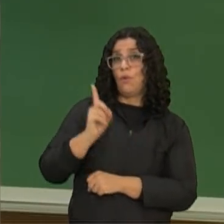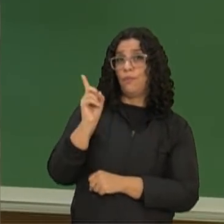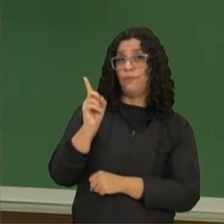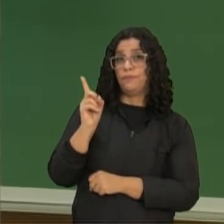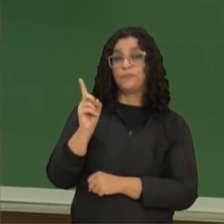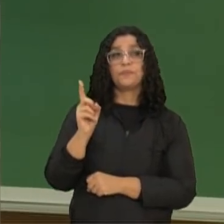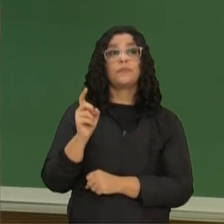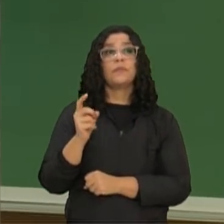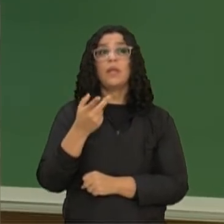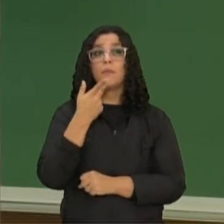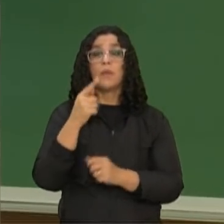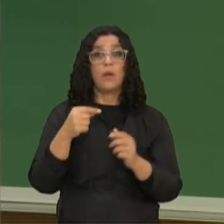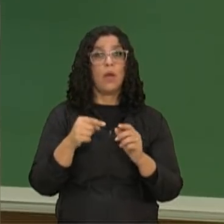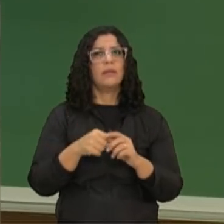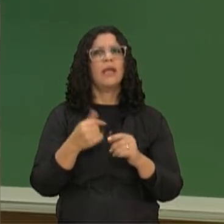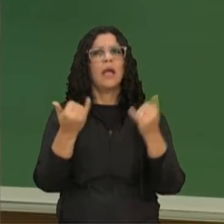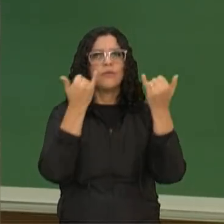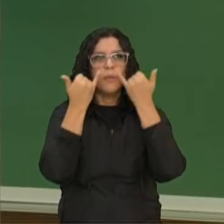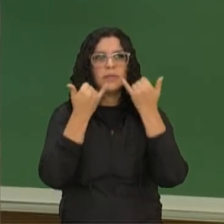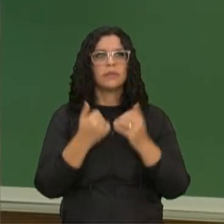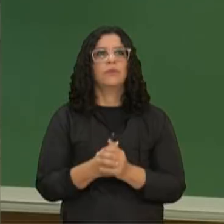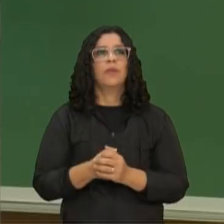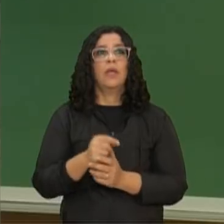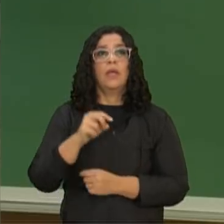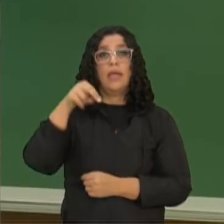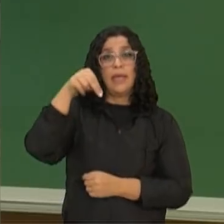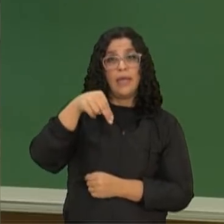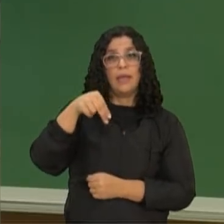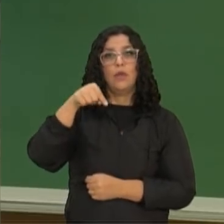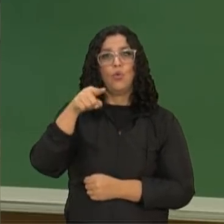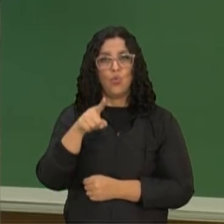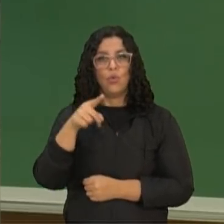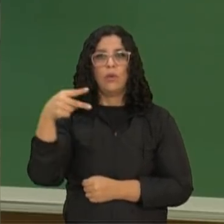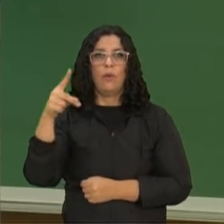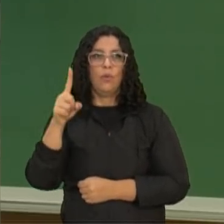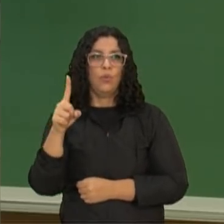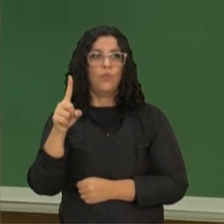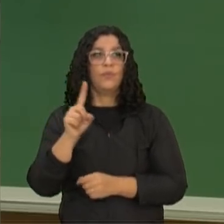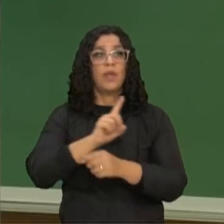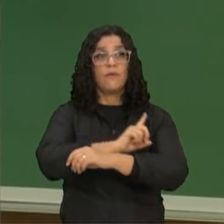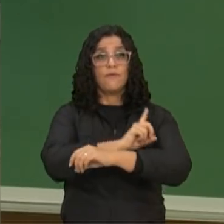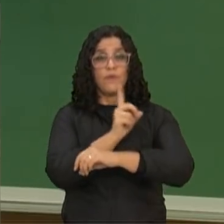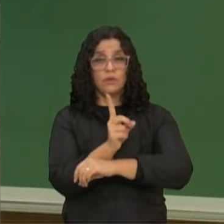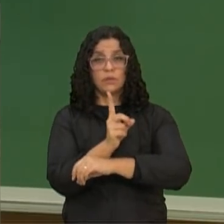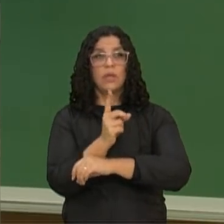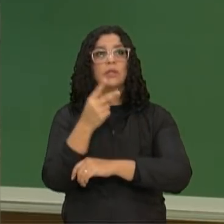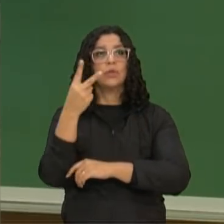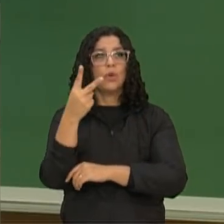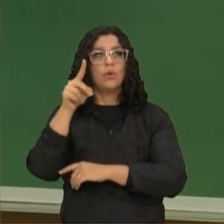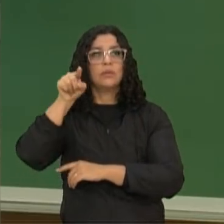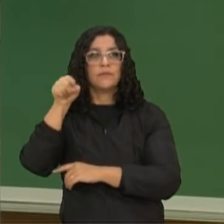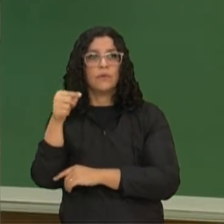pegar o que o exercício forneceu. Índice de refração do ar vale 1, velocidade no meio 2, que temos ali, vale